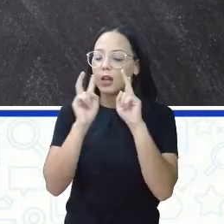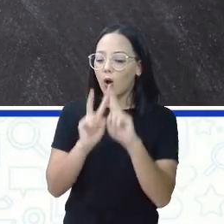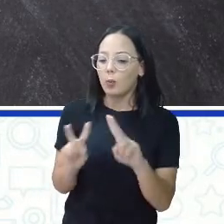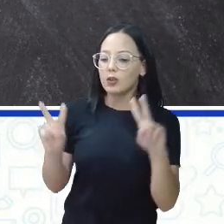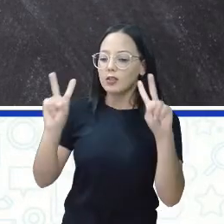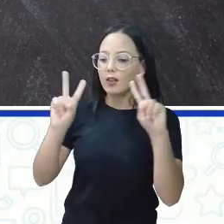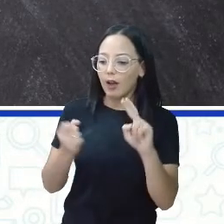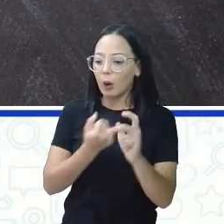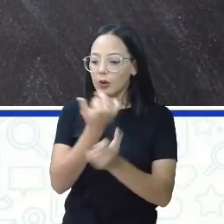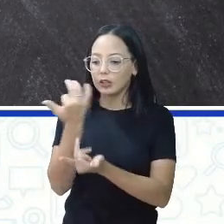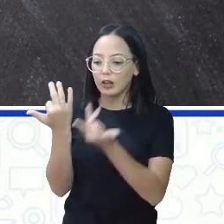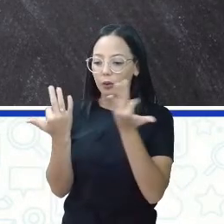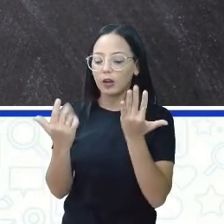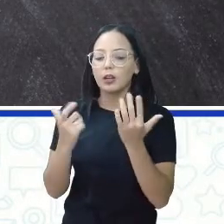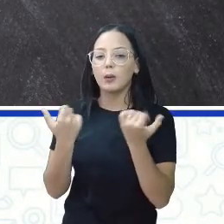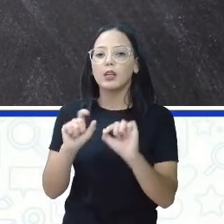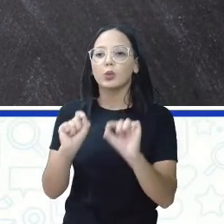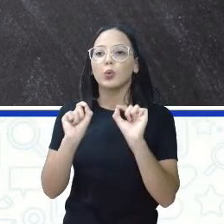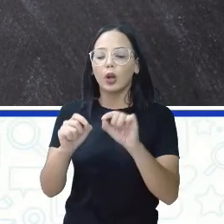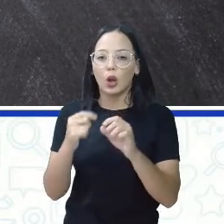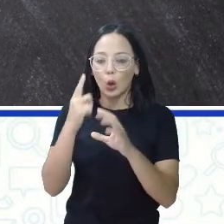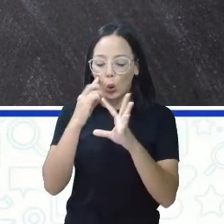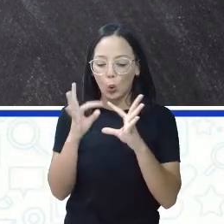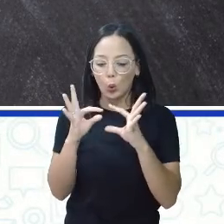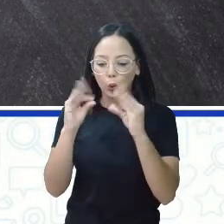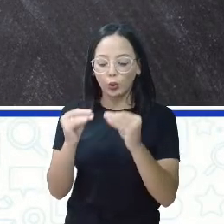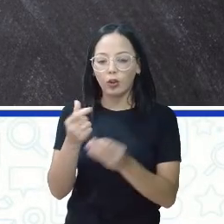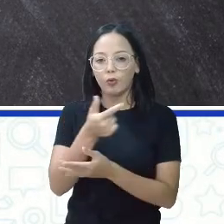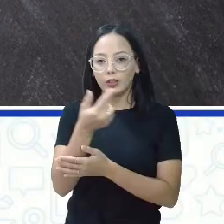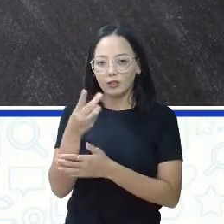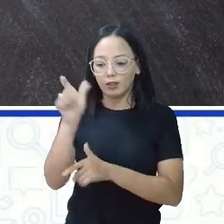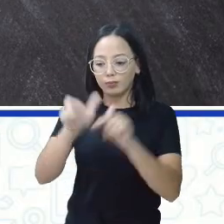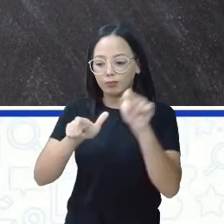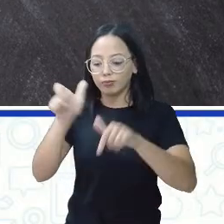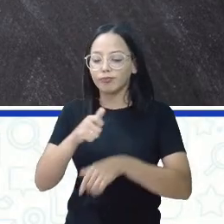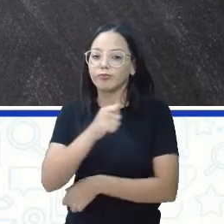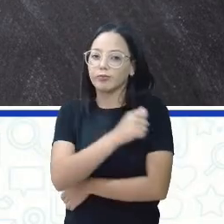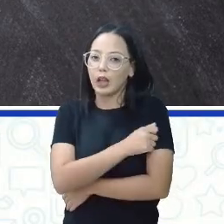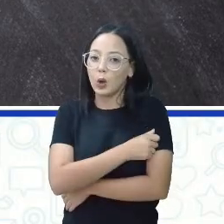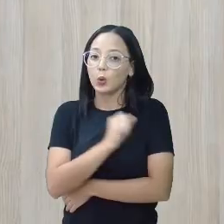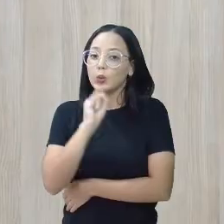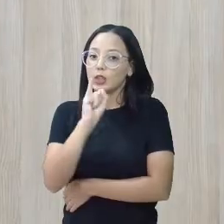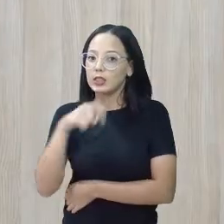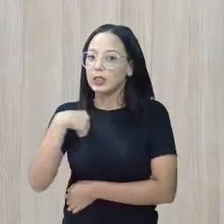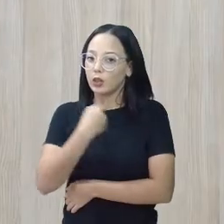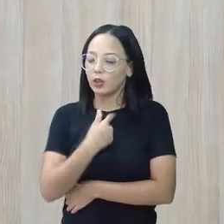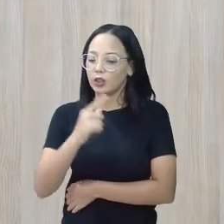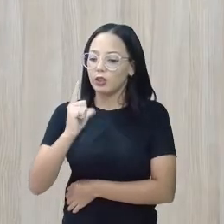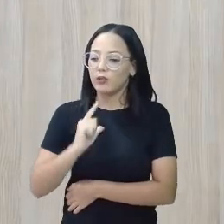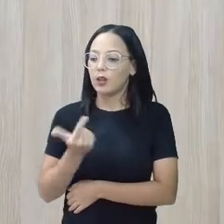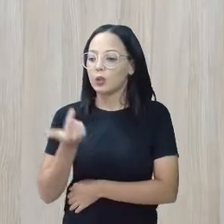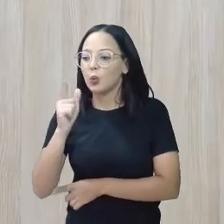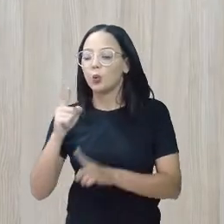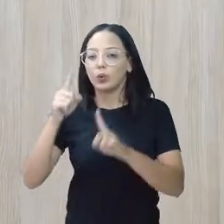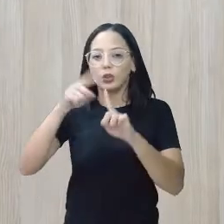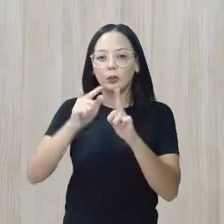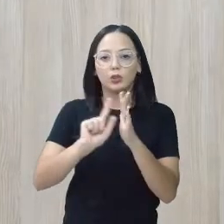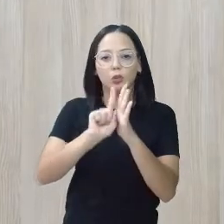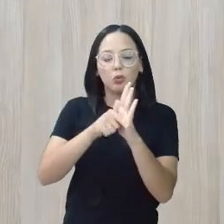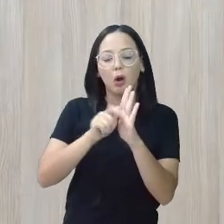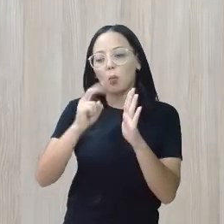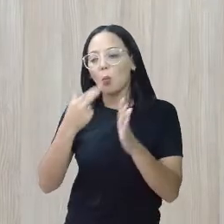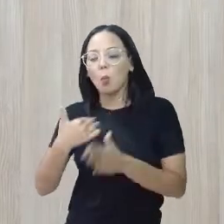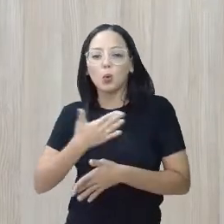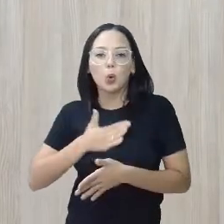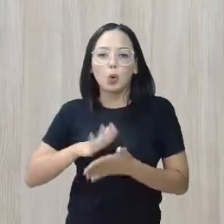essa quantidade, ela vai ter que dar aquele total ali de 23 alunos. Se a gente tivesse um outro gênero ou não gosto de